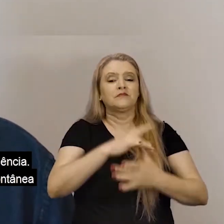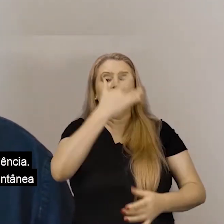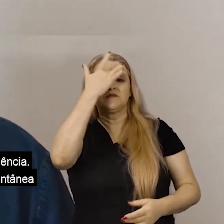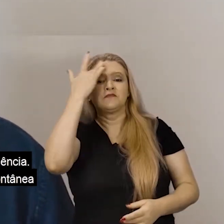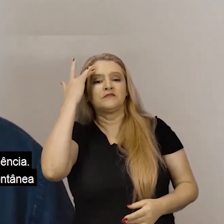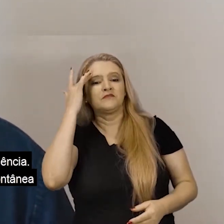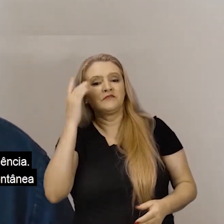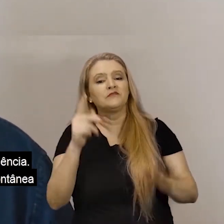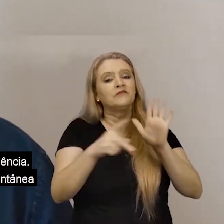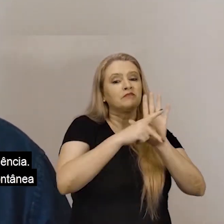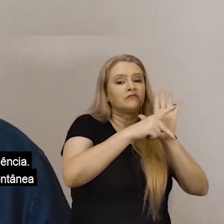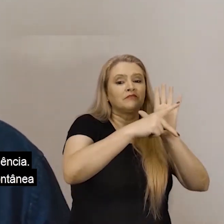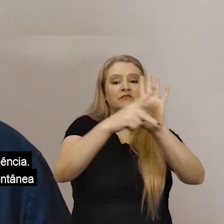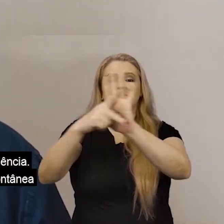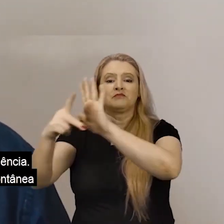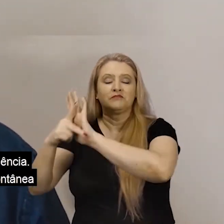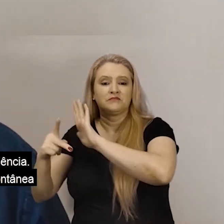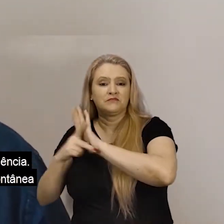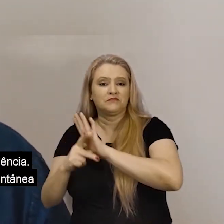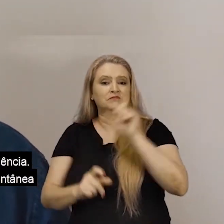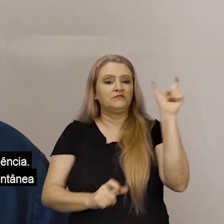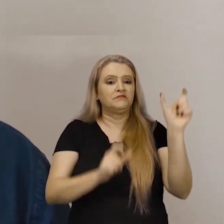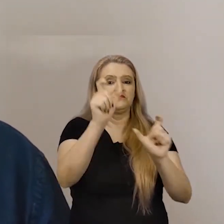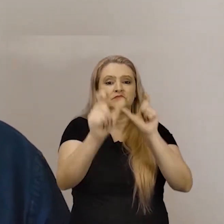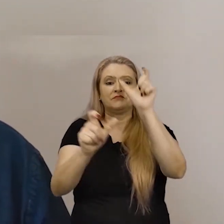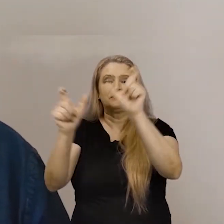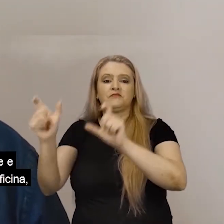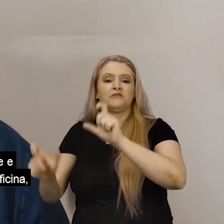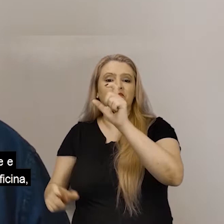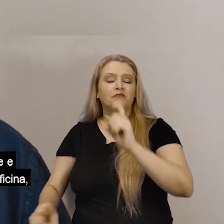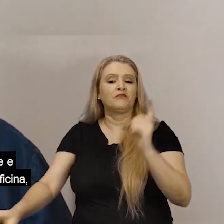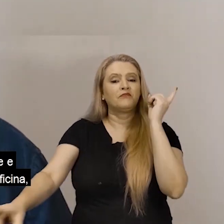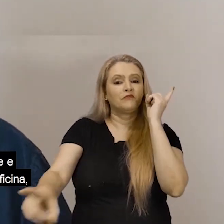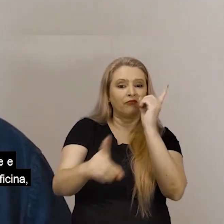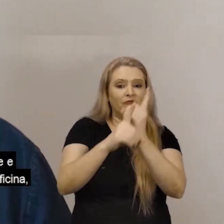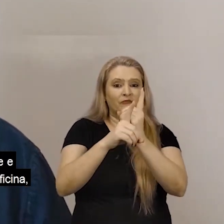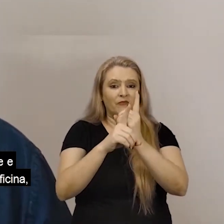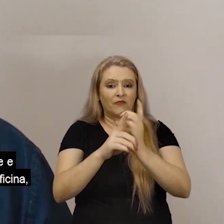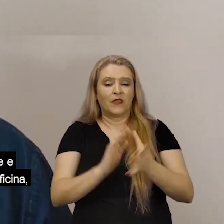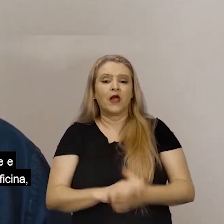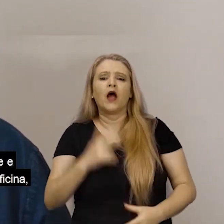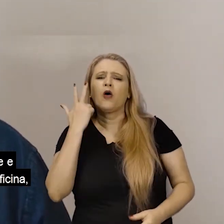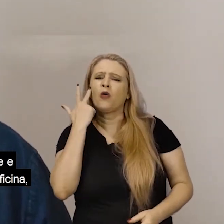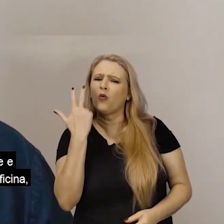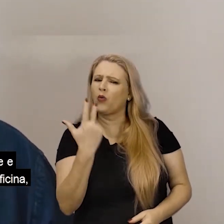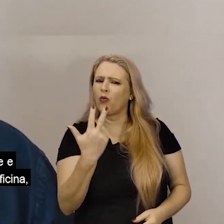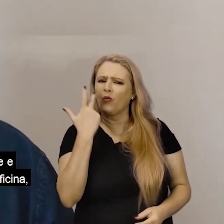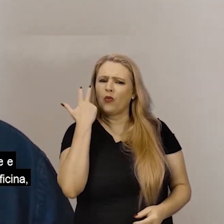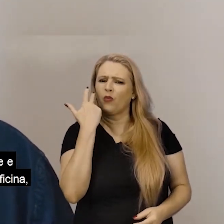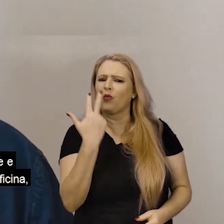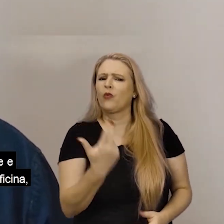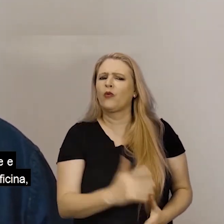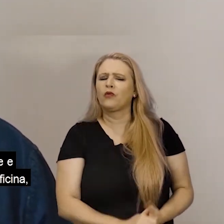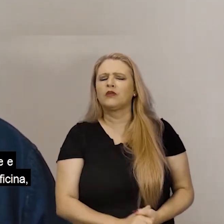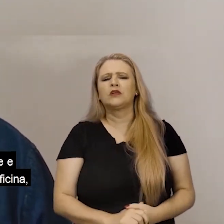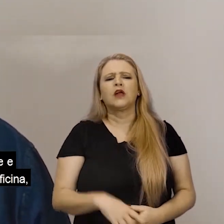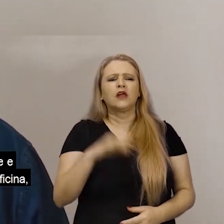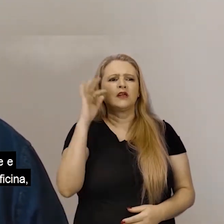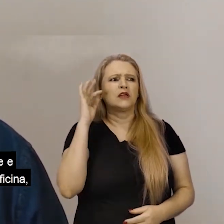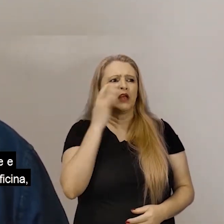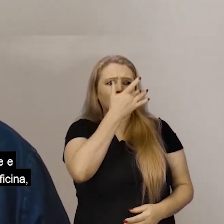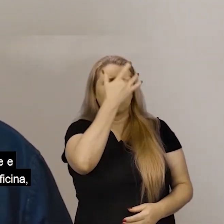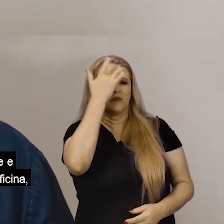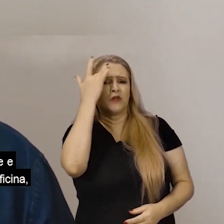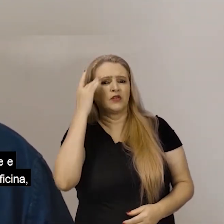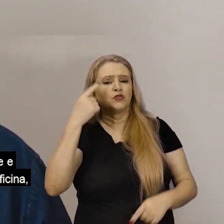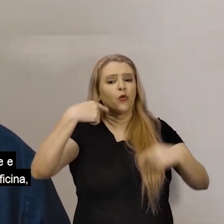deficiência. Essa participação se dava de uma forma espontânea e natural. As pessoas iam no nosso desfile,